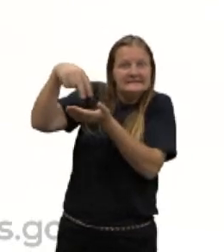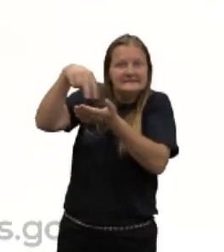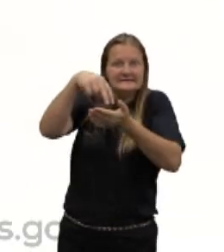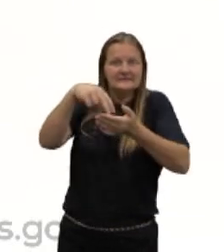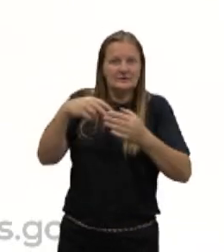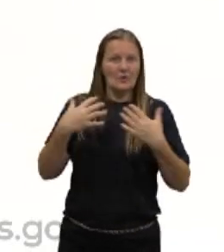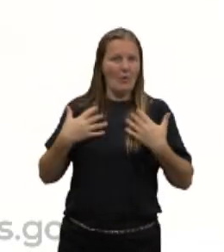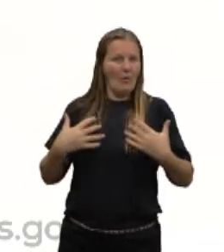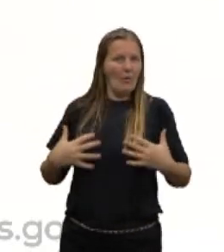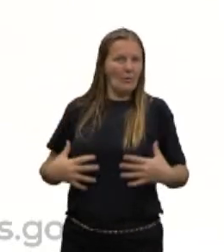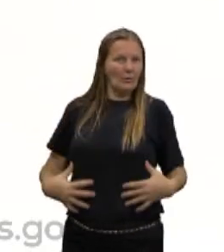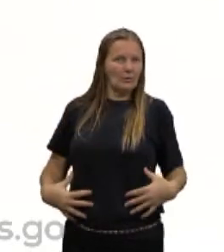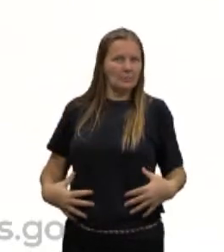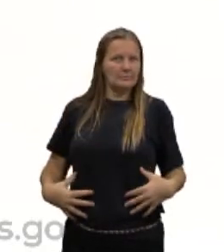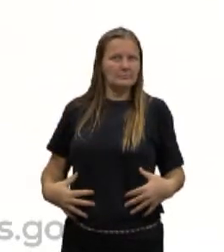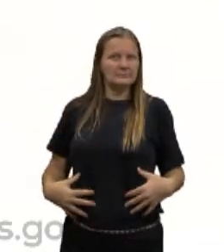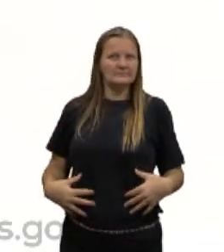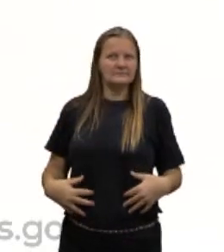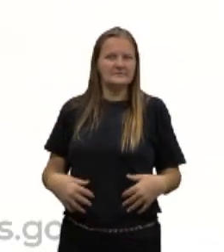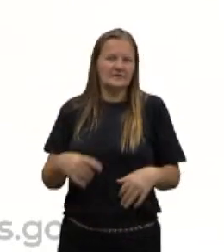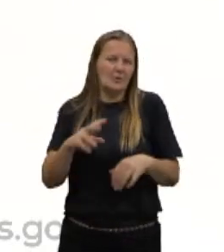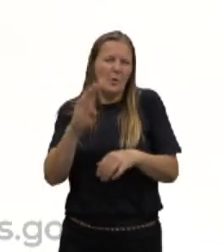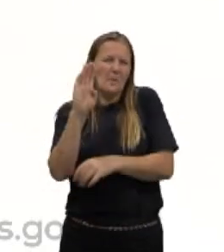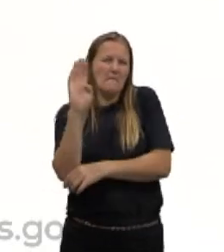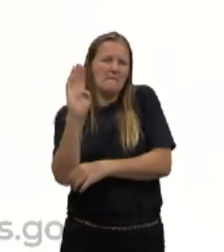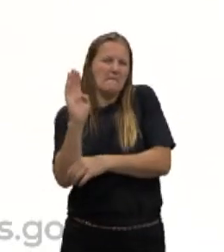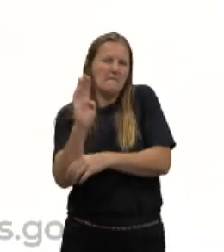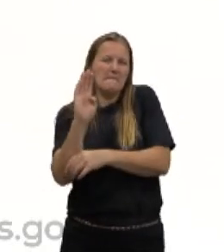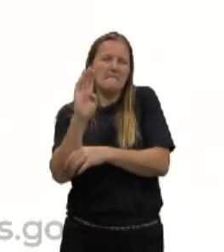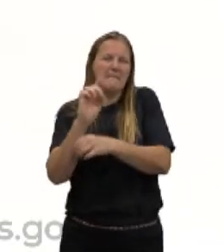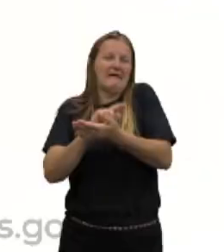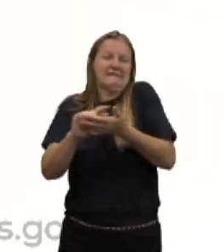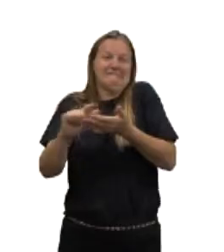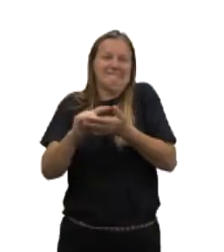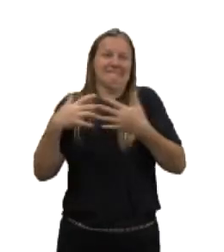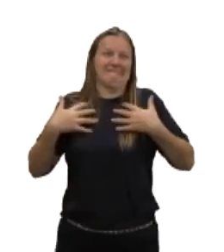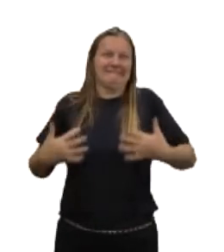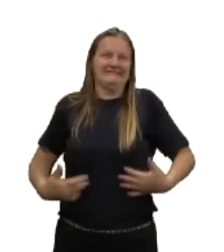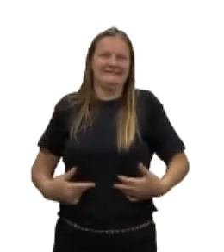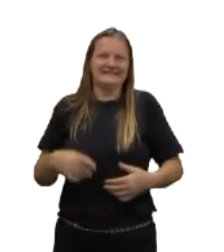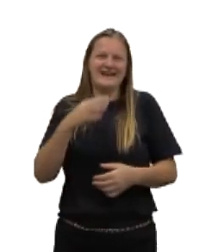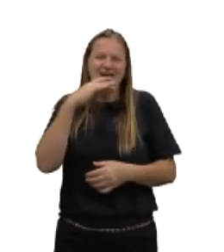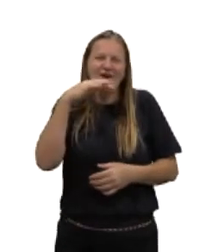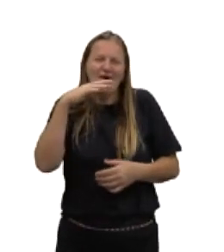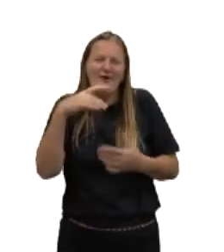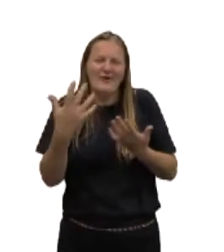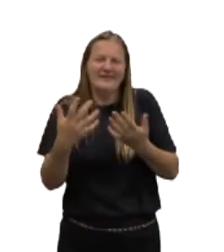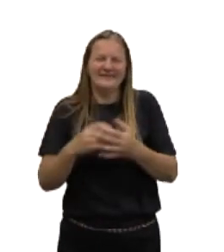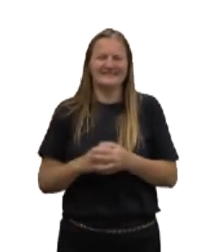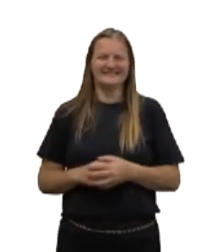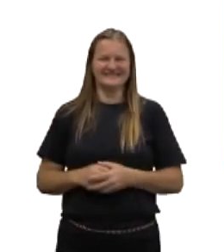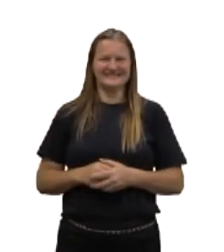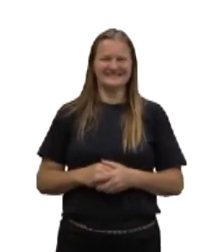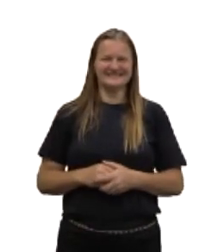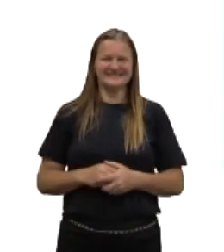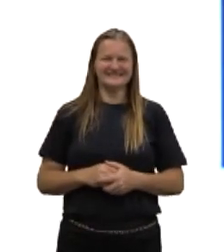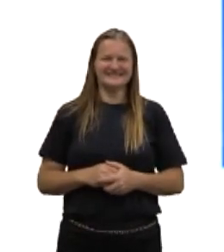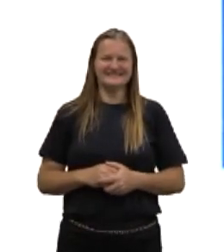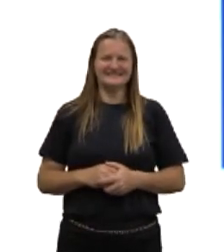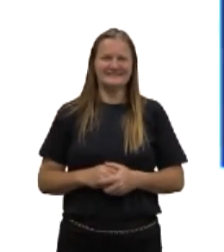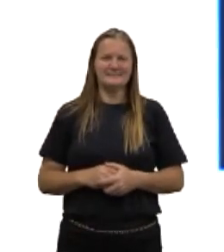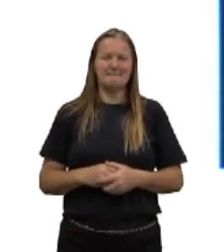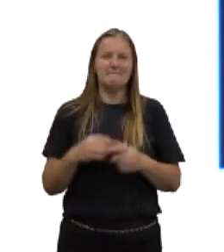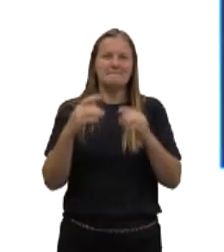com roupinhas meio cor de nada, como eu digo. Cor de burro quando faz. É, isso aí. Então, percebam